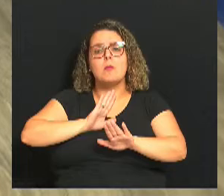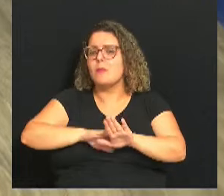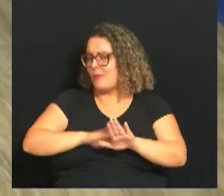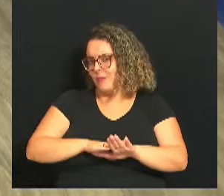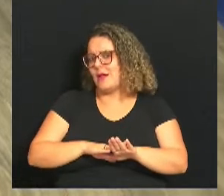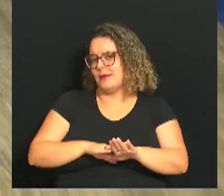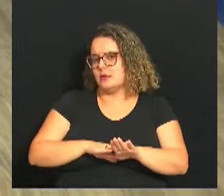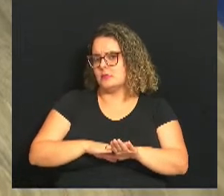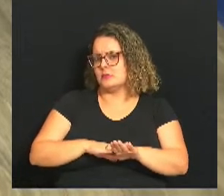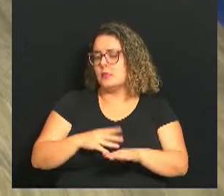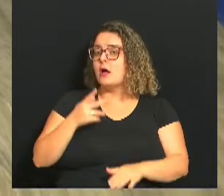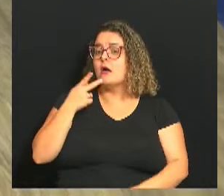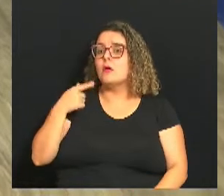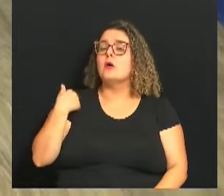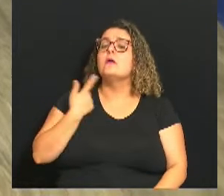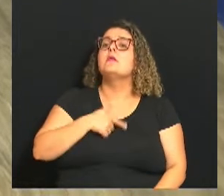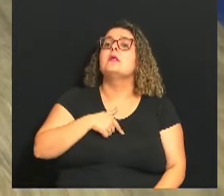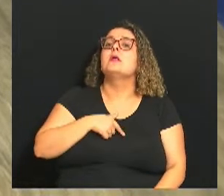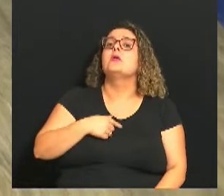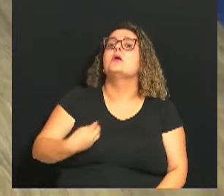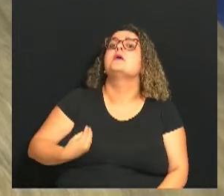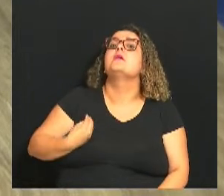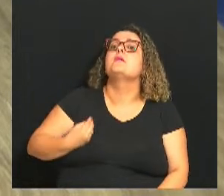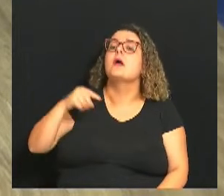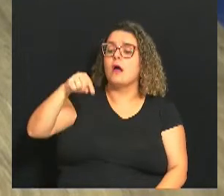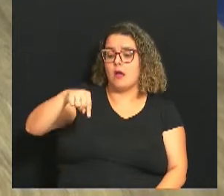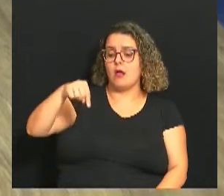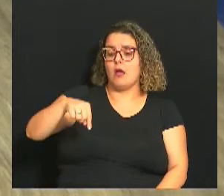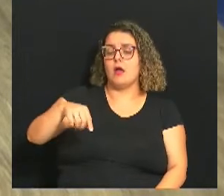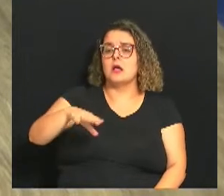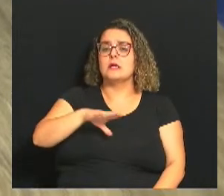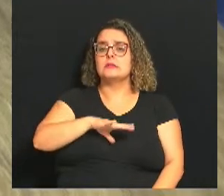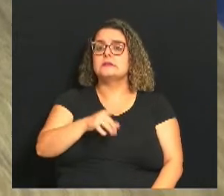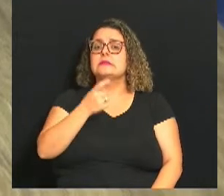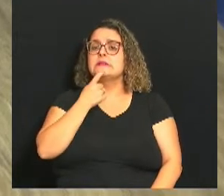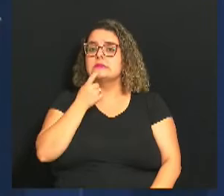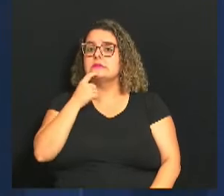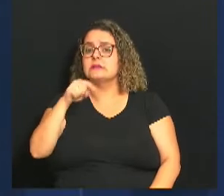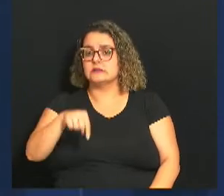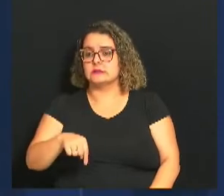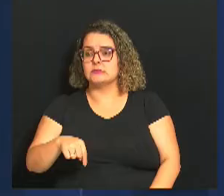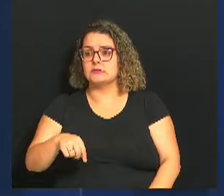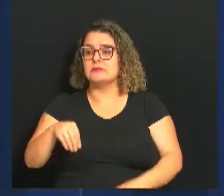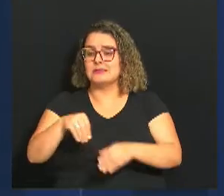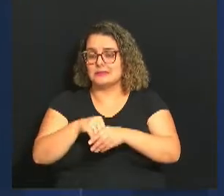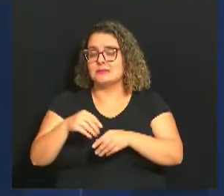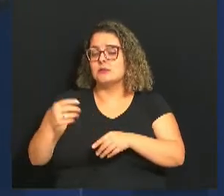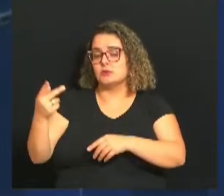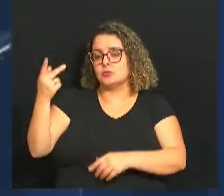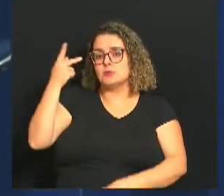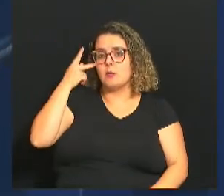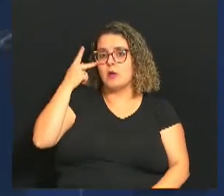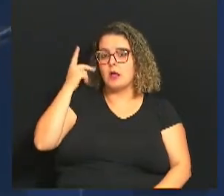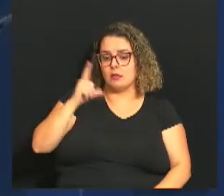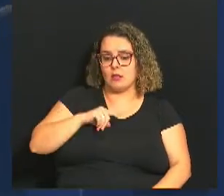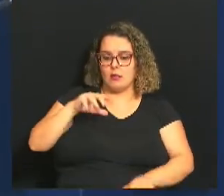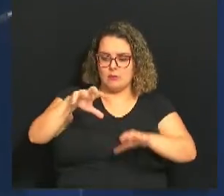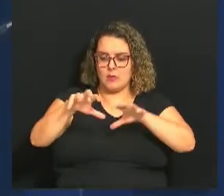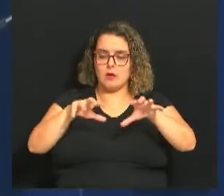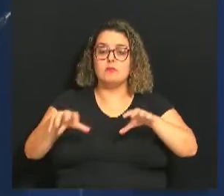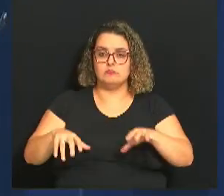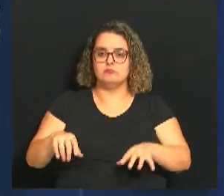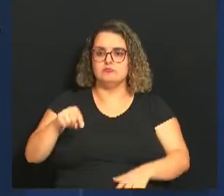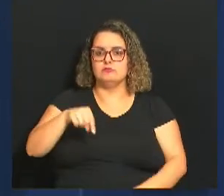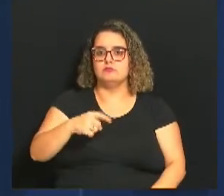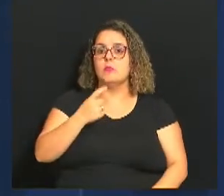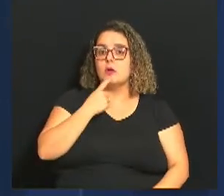fala um pouquinho da nossa realidade aqui, Campinas, interior de São Paulo. A gente teve recentemente, tem mapeado aqui na cidade,